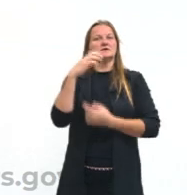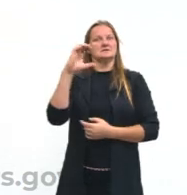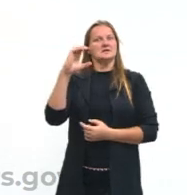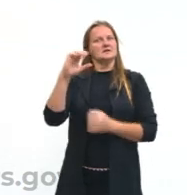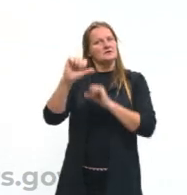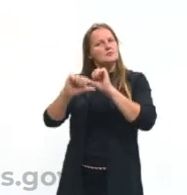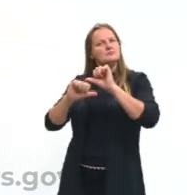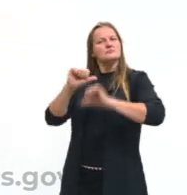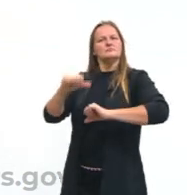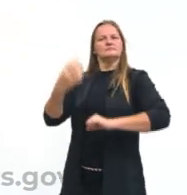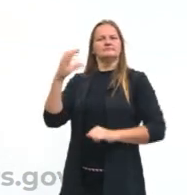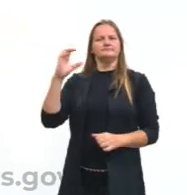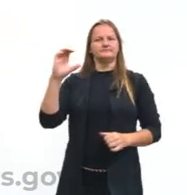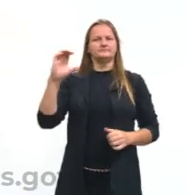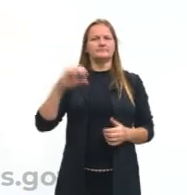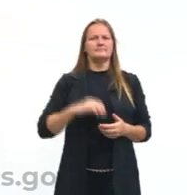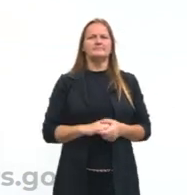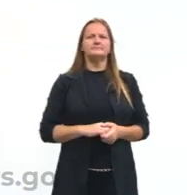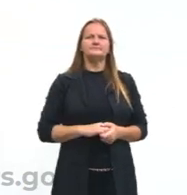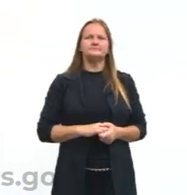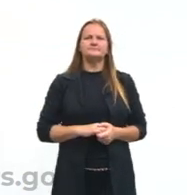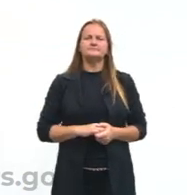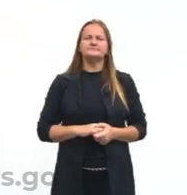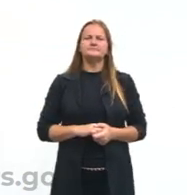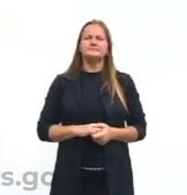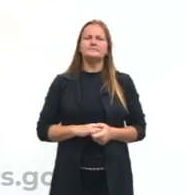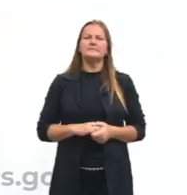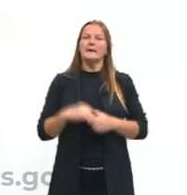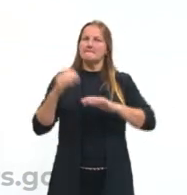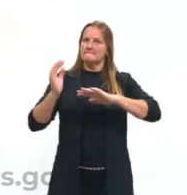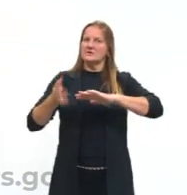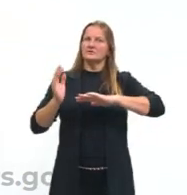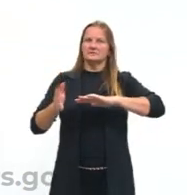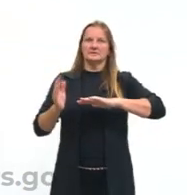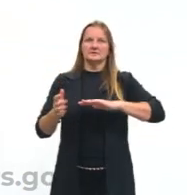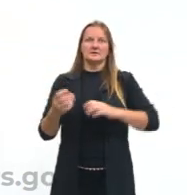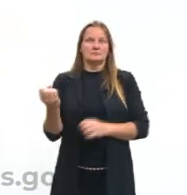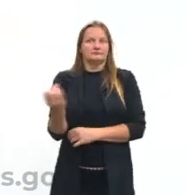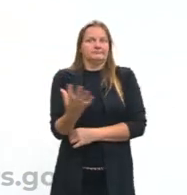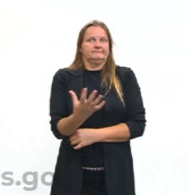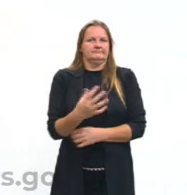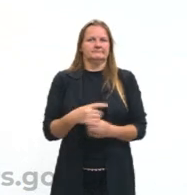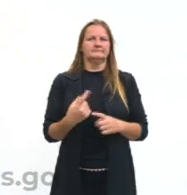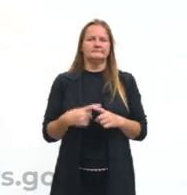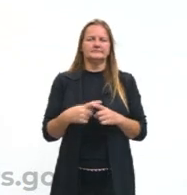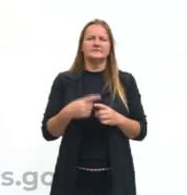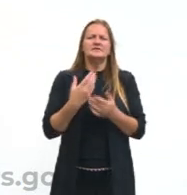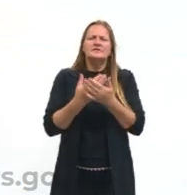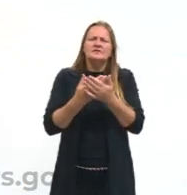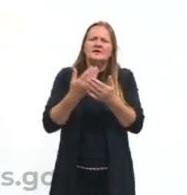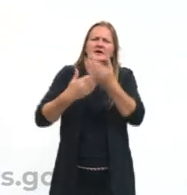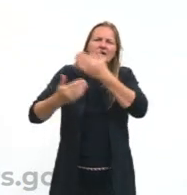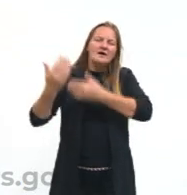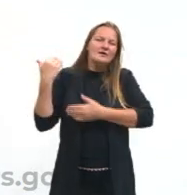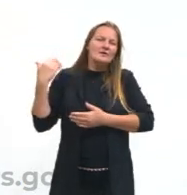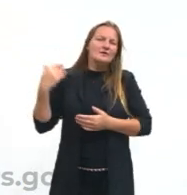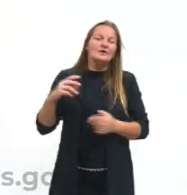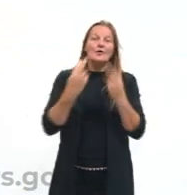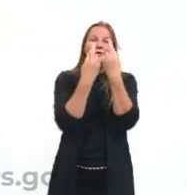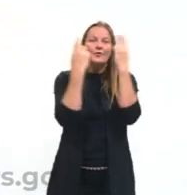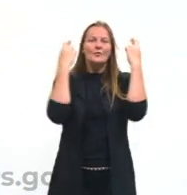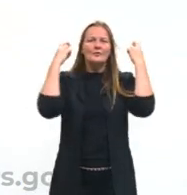ciência né olha a sociologia é uma ciência moderna e nós também já falamos a primeira aula